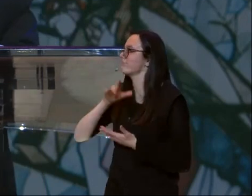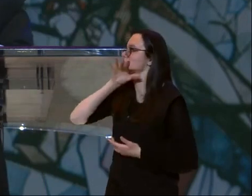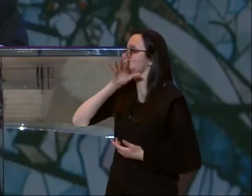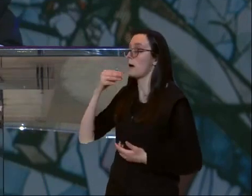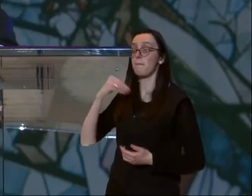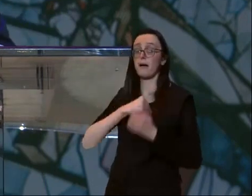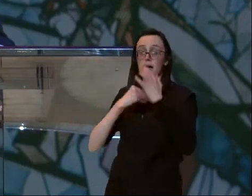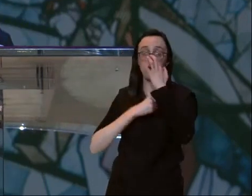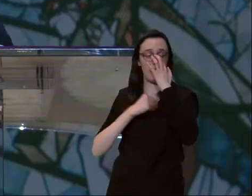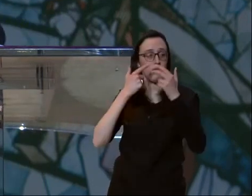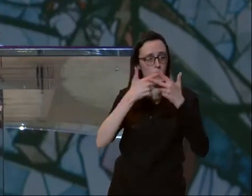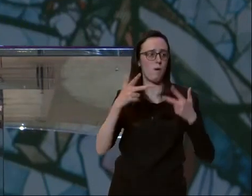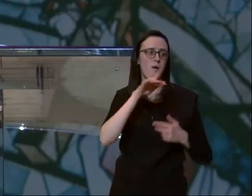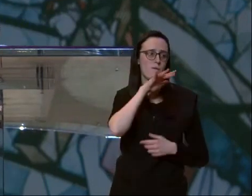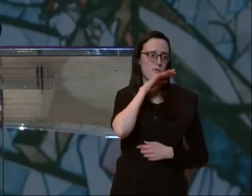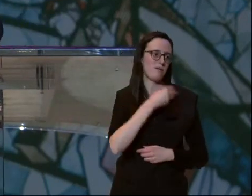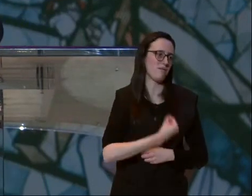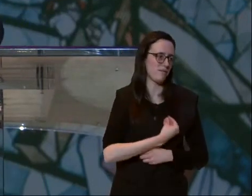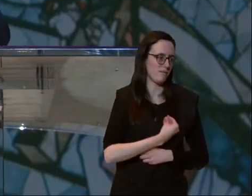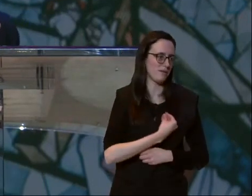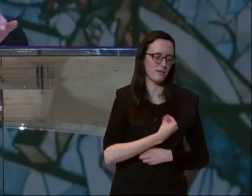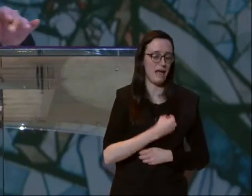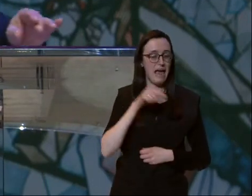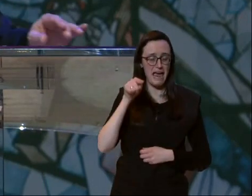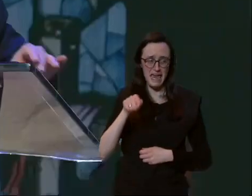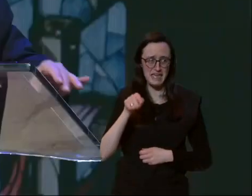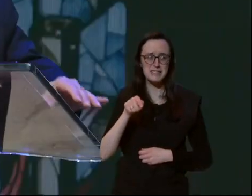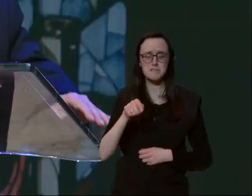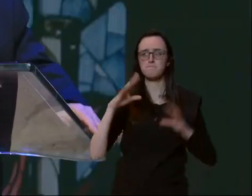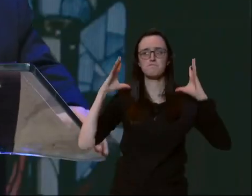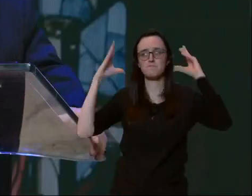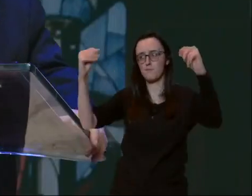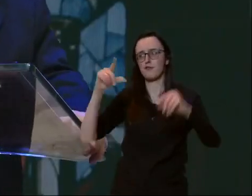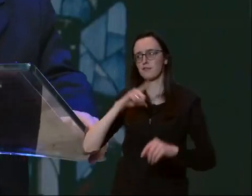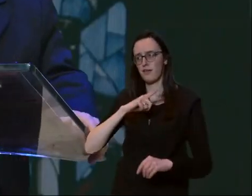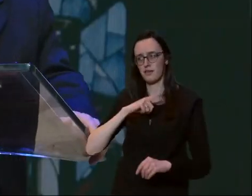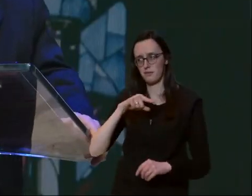É o pecado na nossa vida. E esse todo mundo tem.